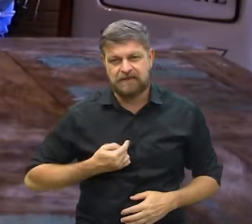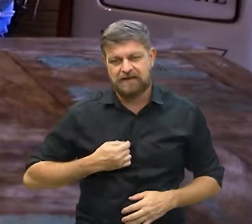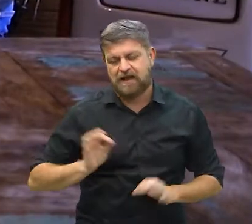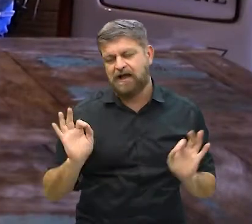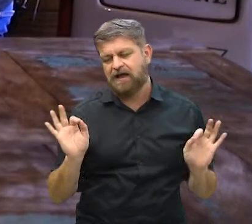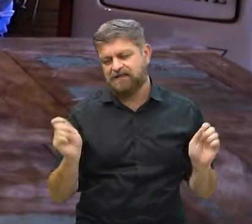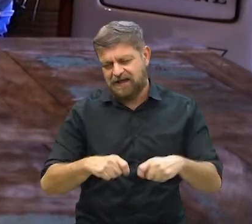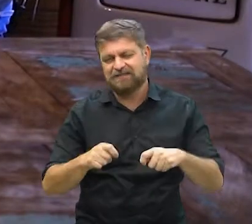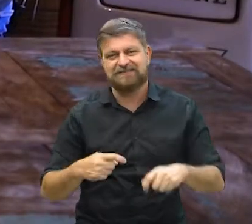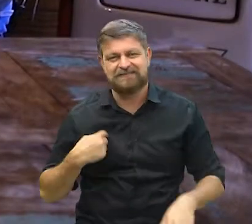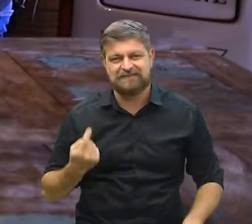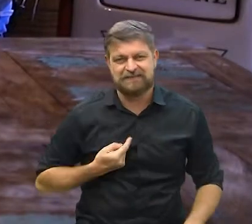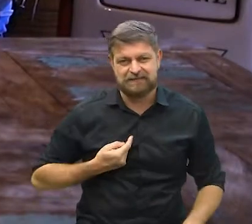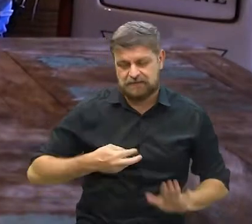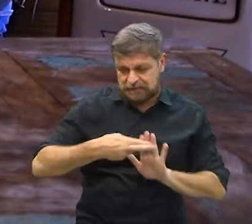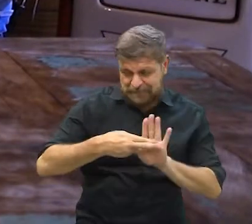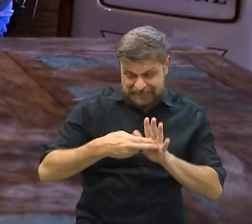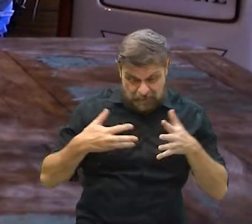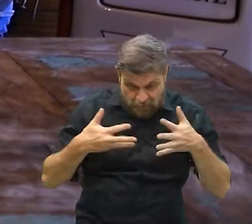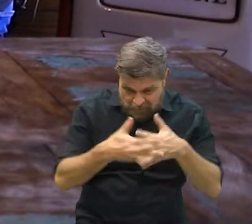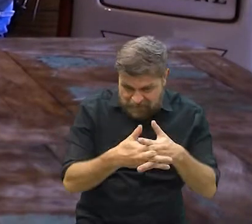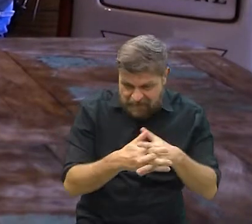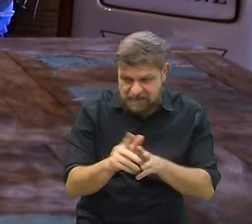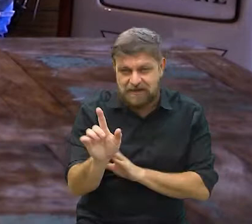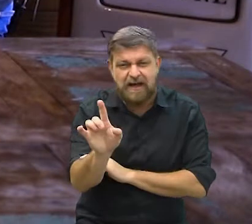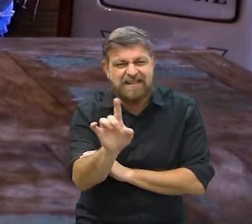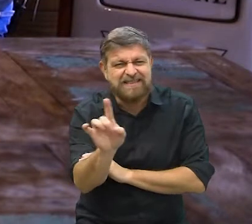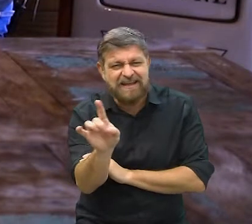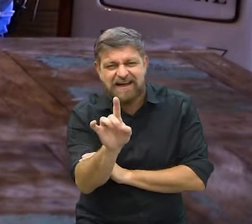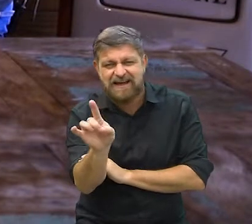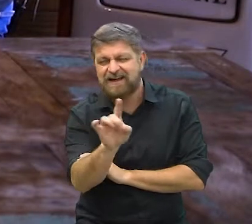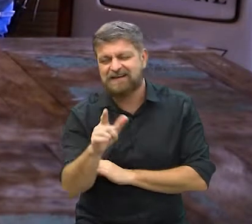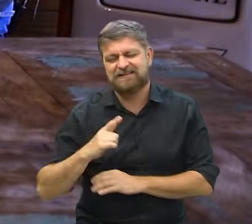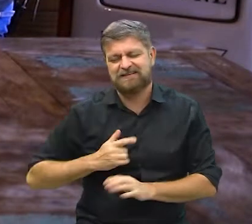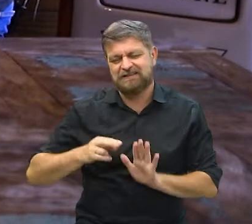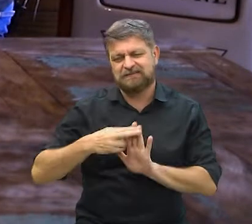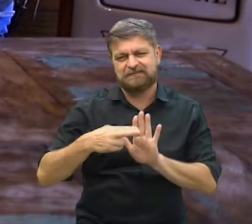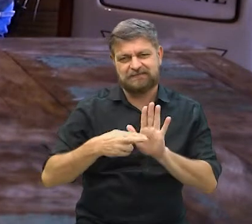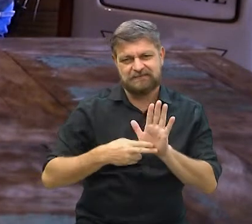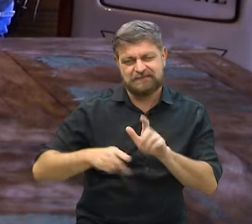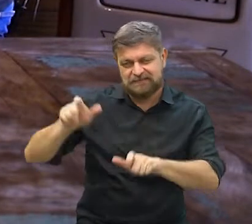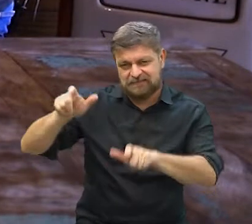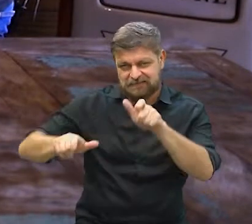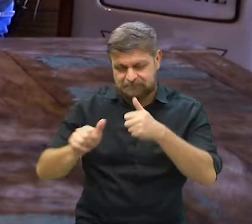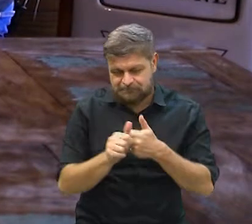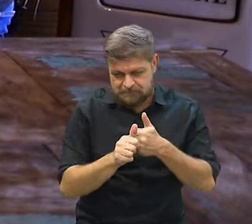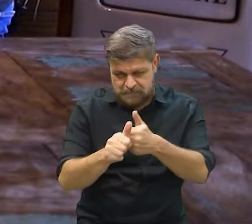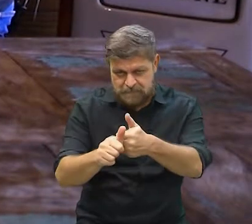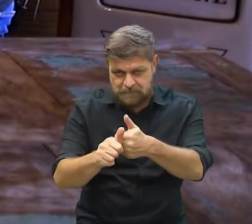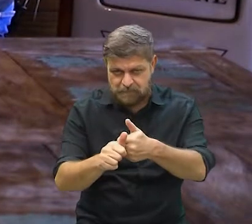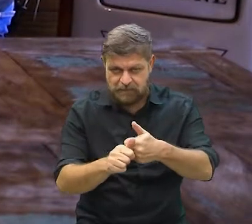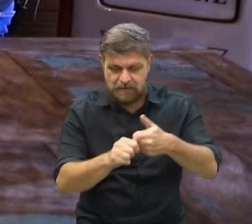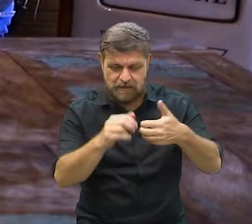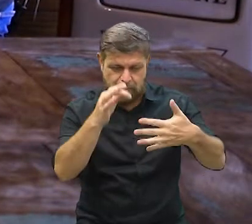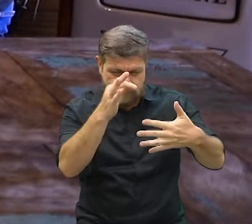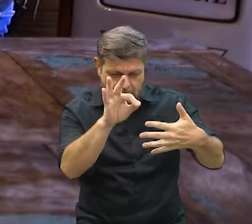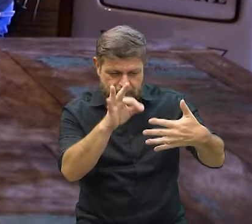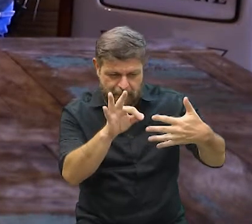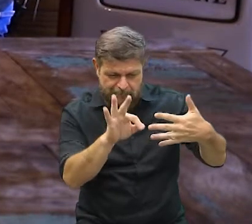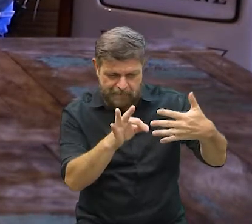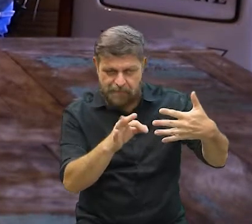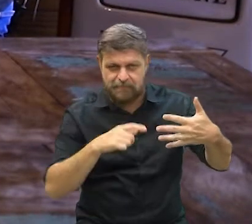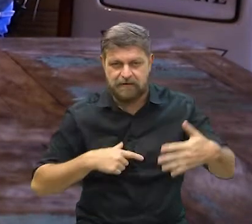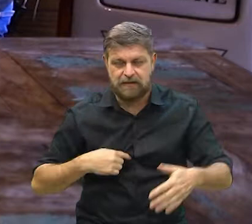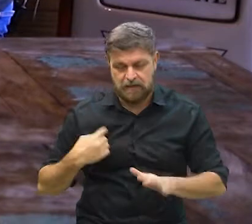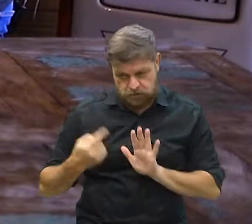né? Não é uma receita complicada. É uma receita que o pessoal se seguir ali o modo de preparo, que aliás, daqui a